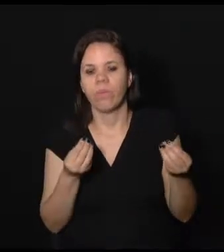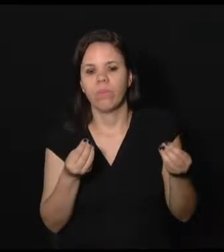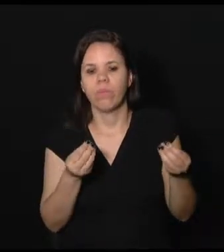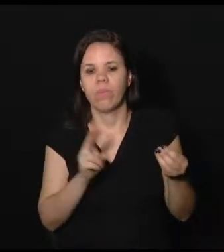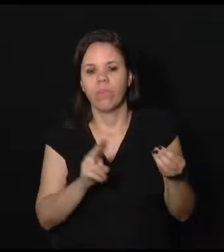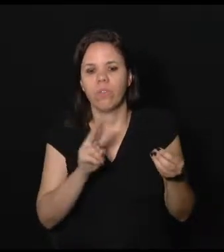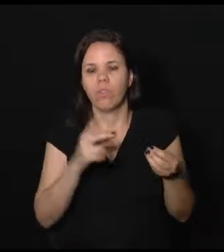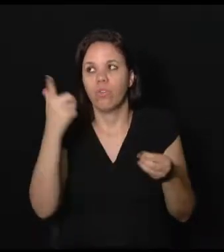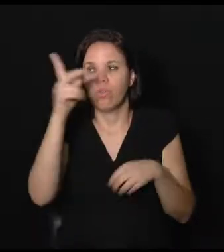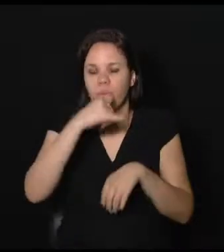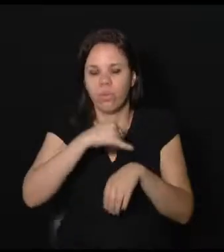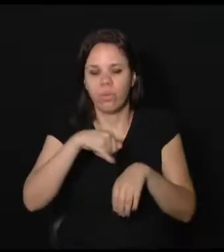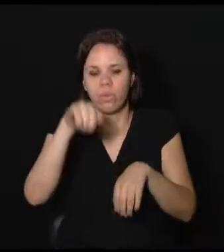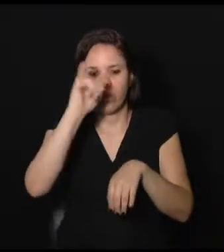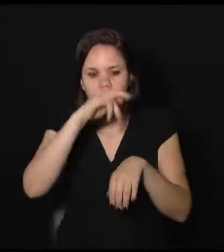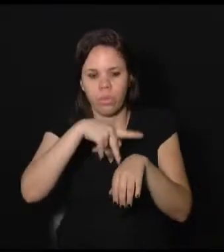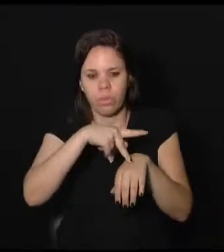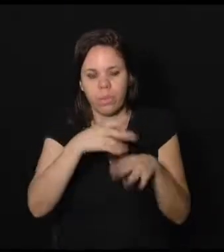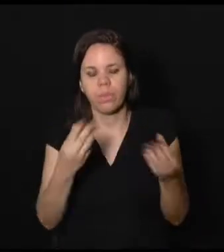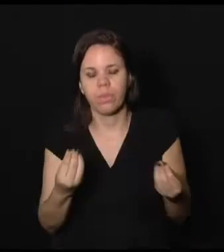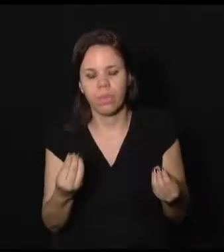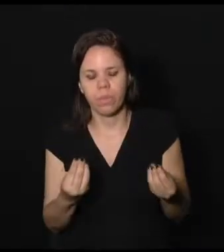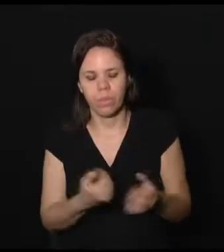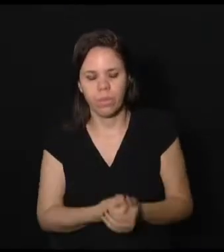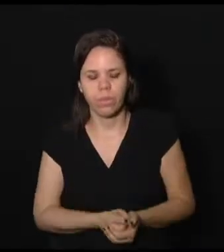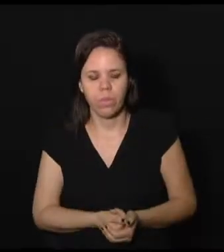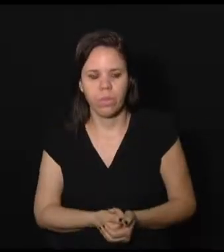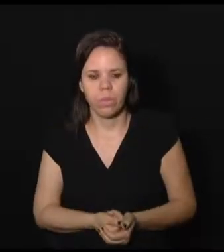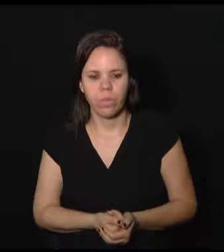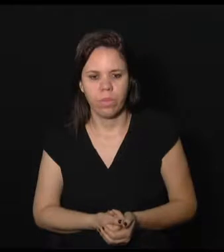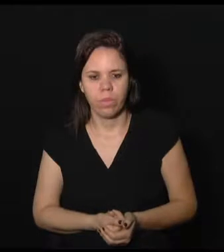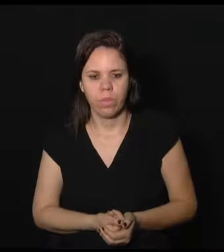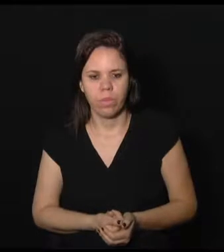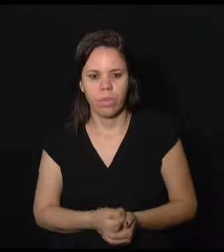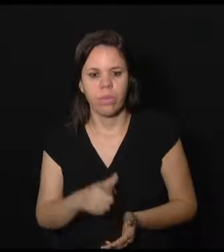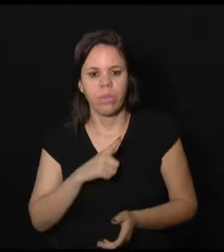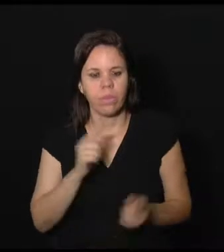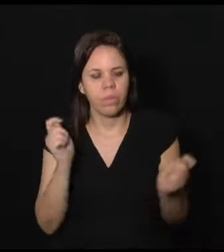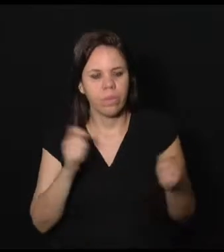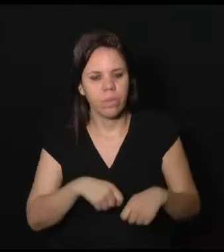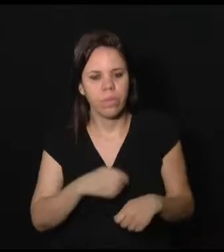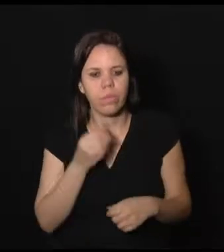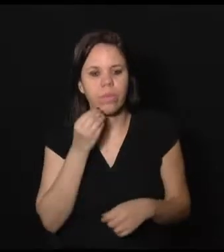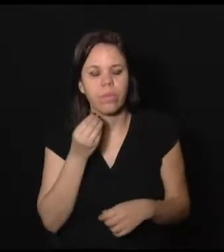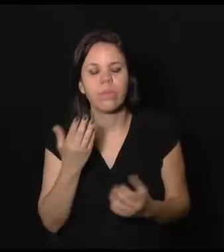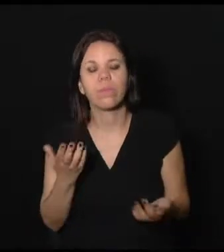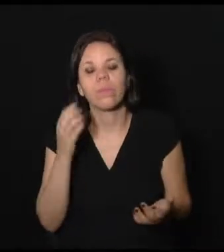exterior. E aí que vem a possibilidade de se instalar